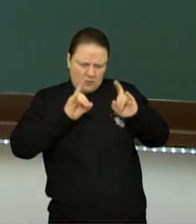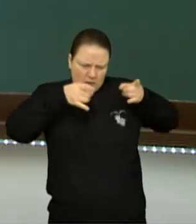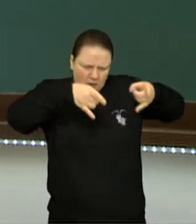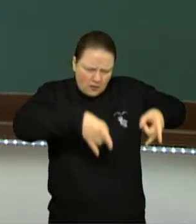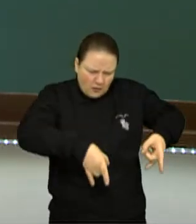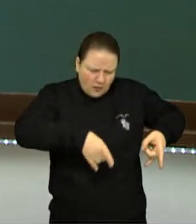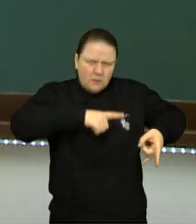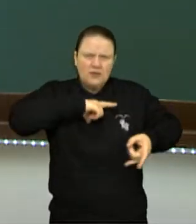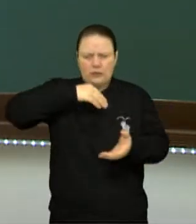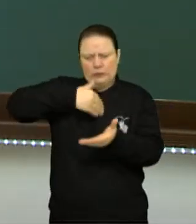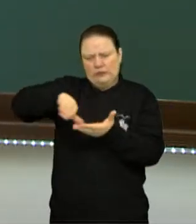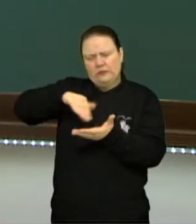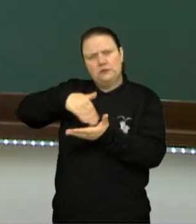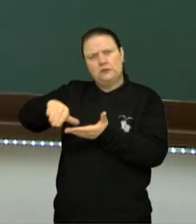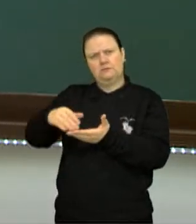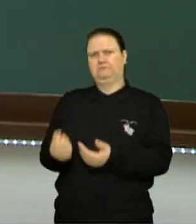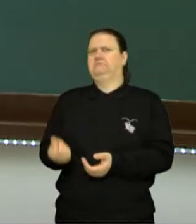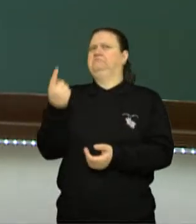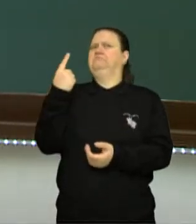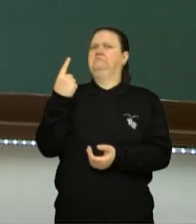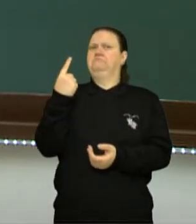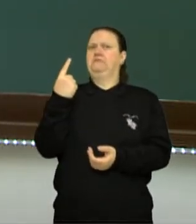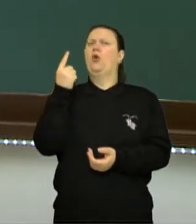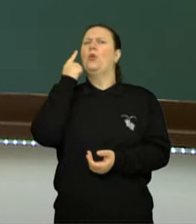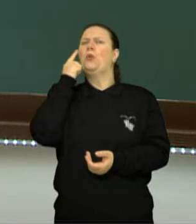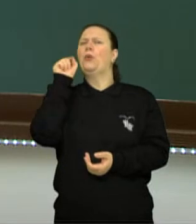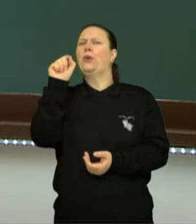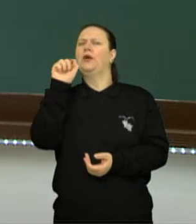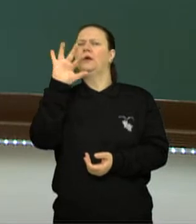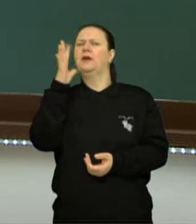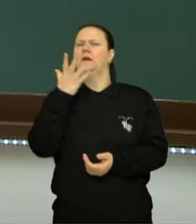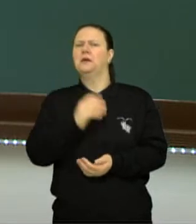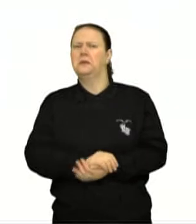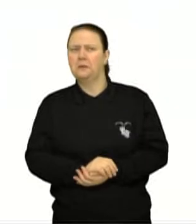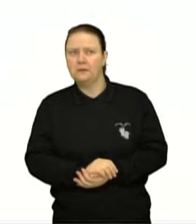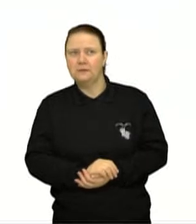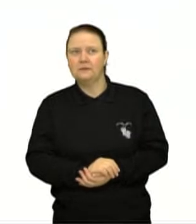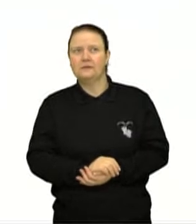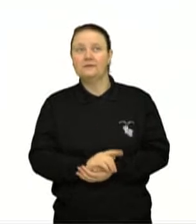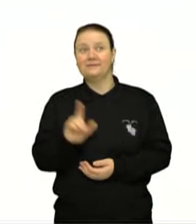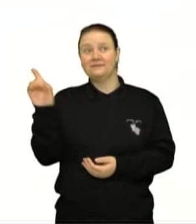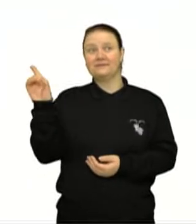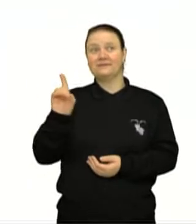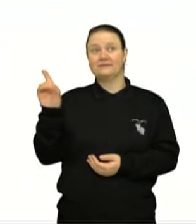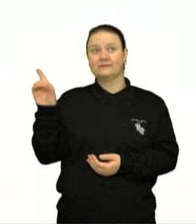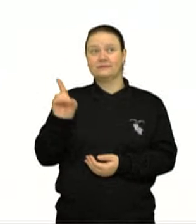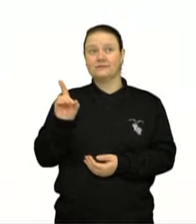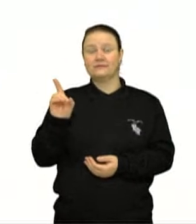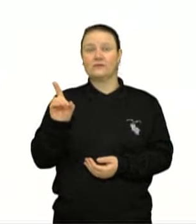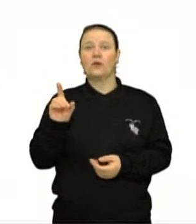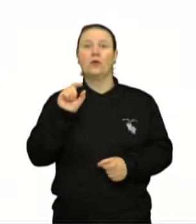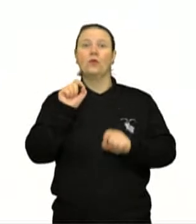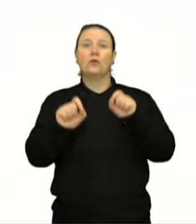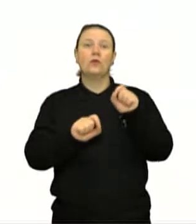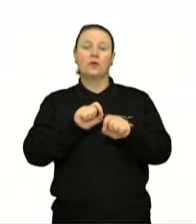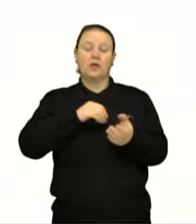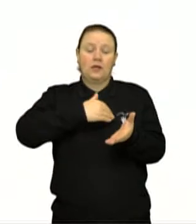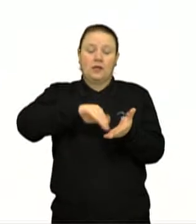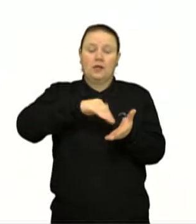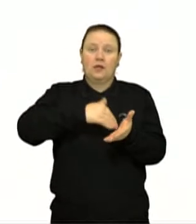escritório? Que estranho. Vamos a ver que é escritório? Aqui, pessoal, o escritório é